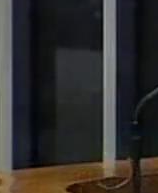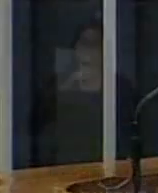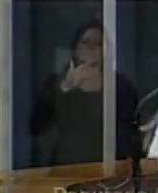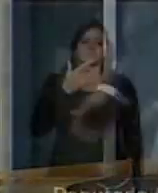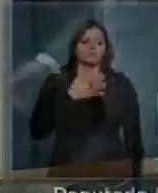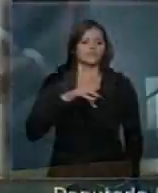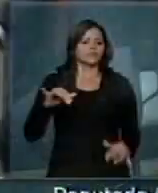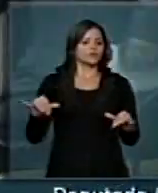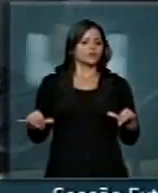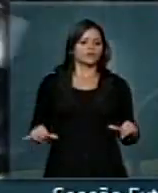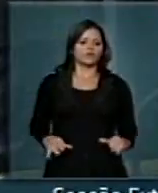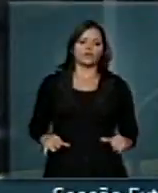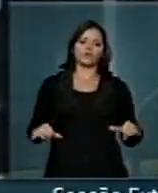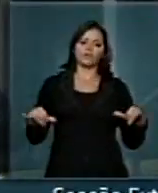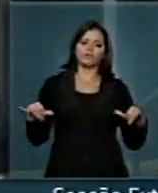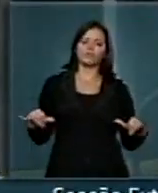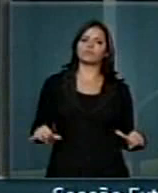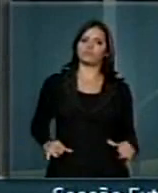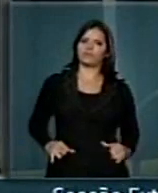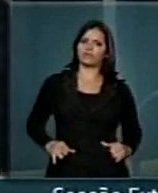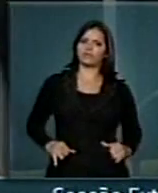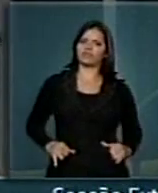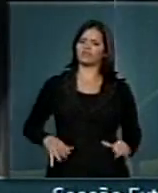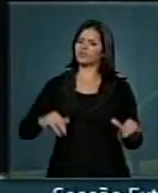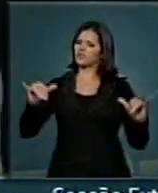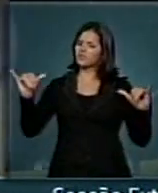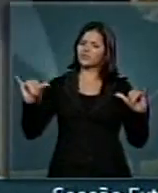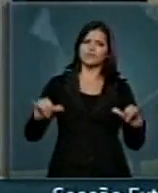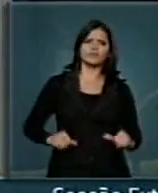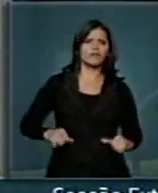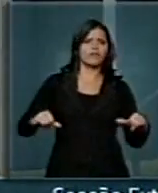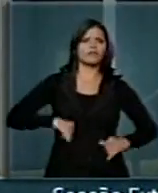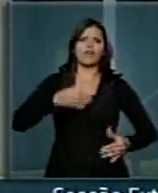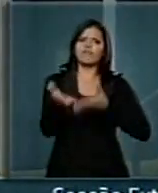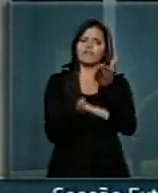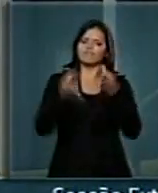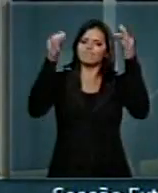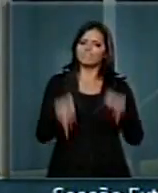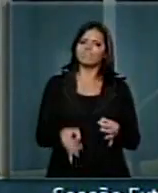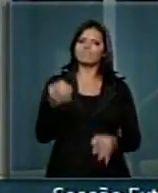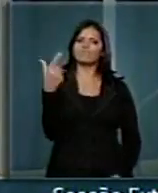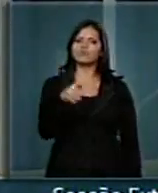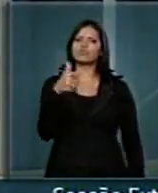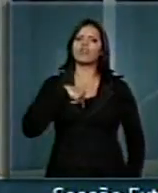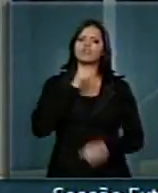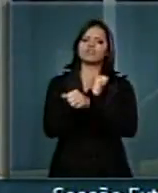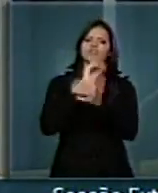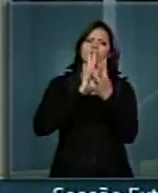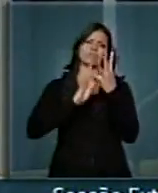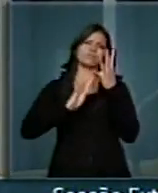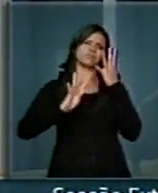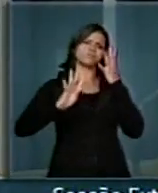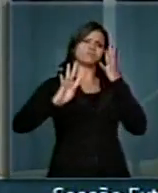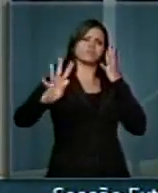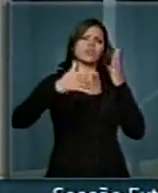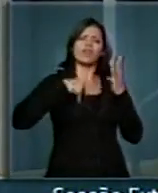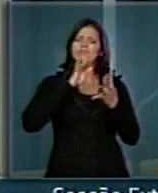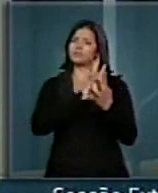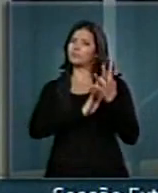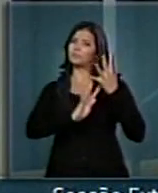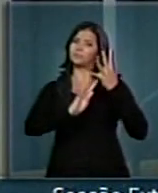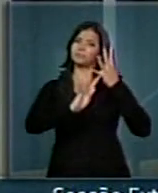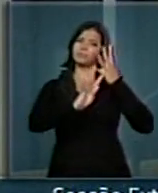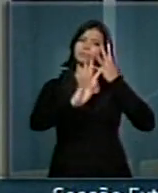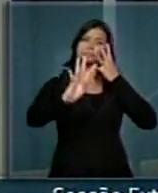presidente, que penam sem um atendimento digno, que esperam nas filas, filas